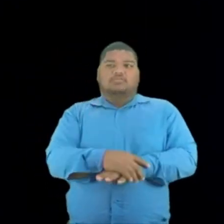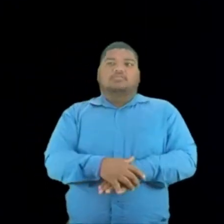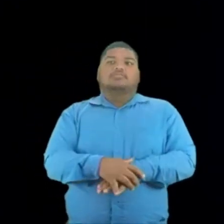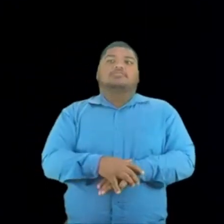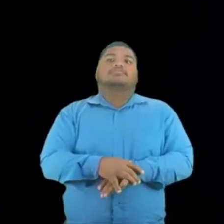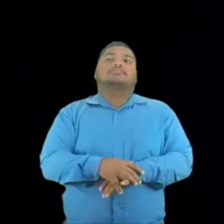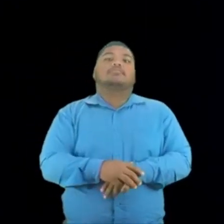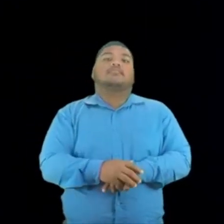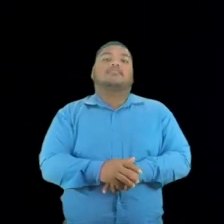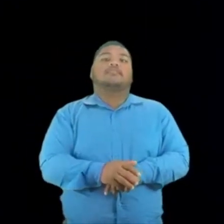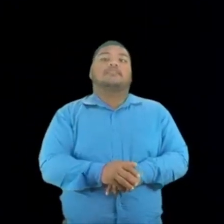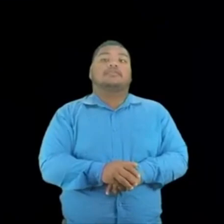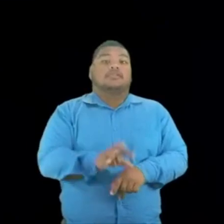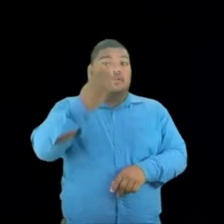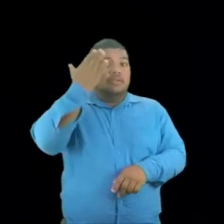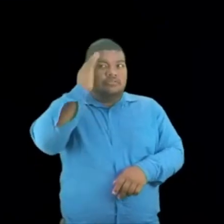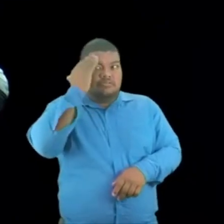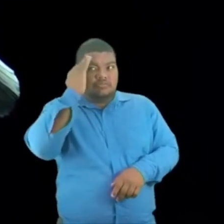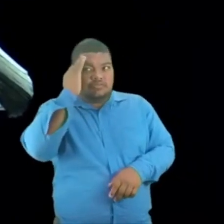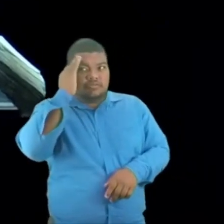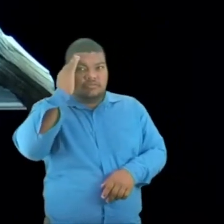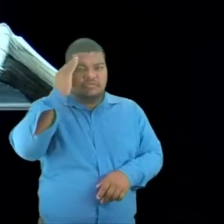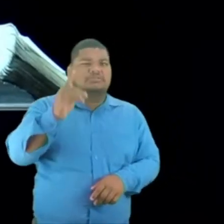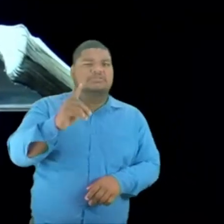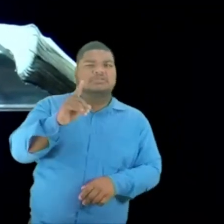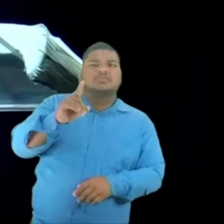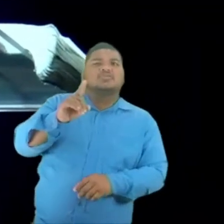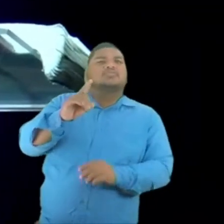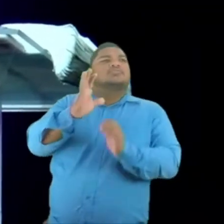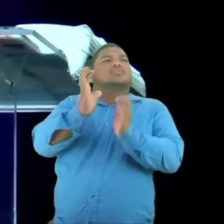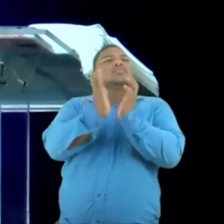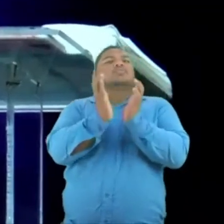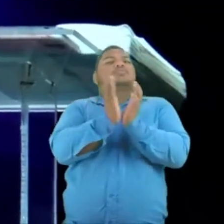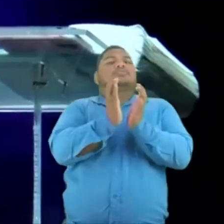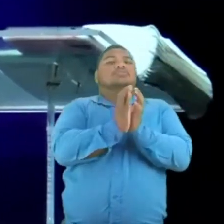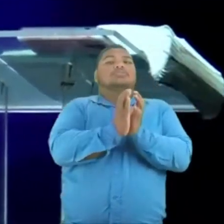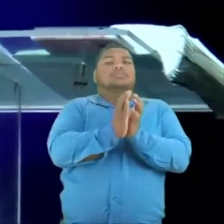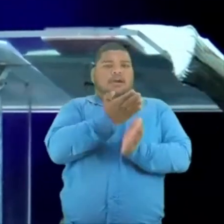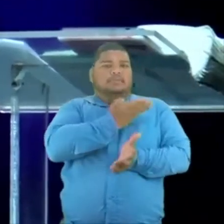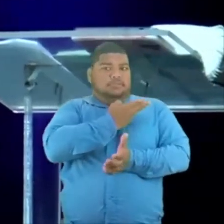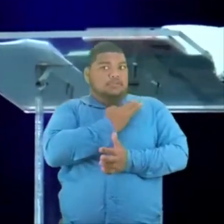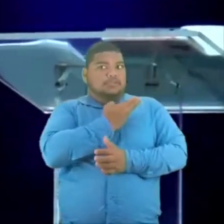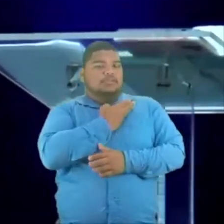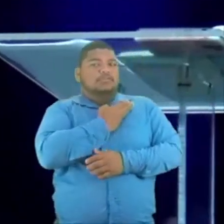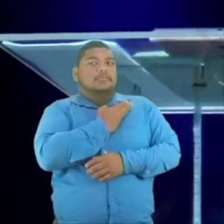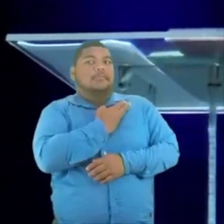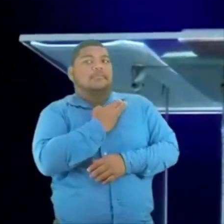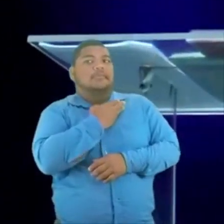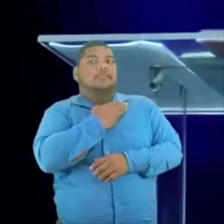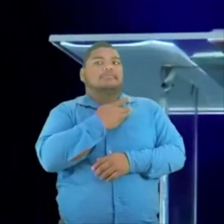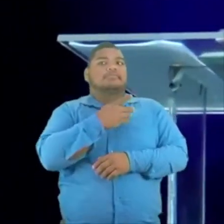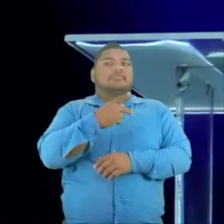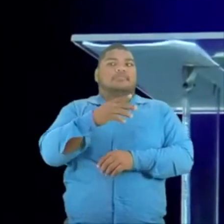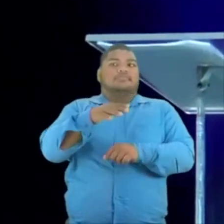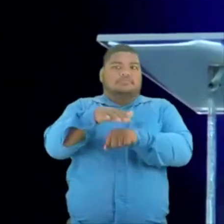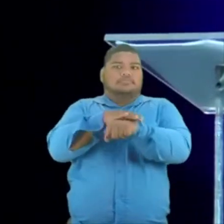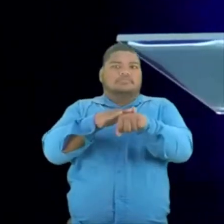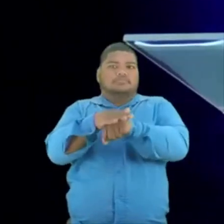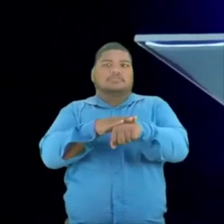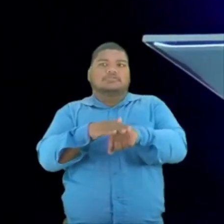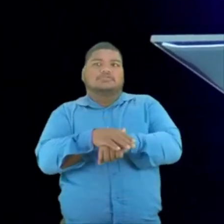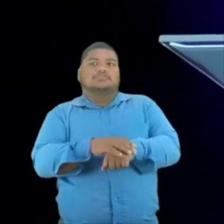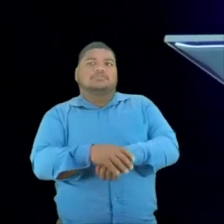Eu entendi isso aqui quando uma vez, no grupo de amizade, o pastor Fredson conversava ali com a gente ali, ele foi meu